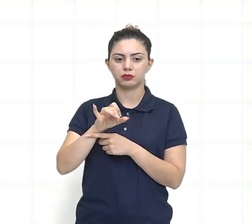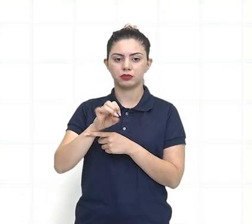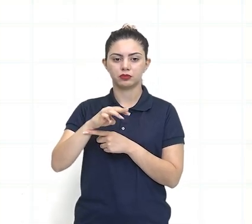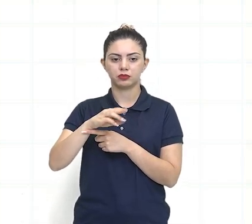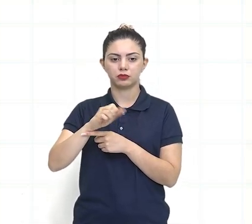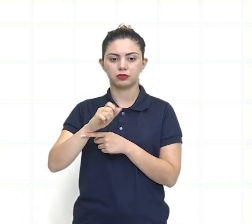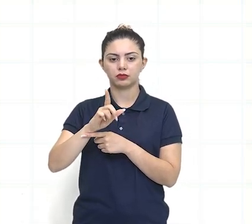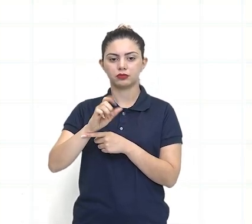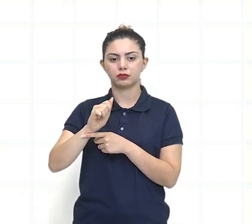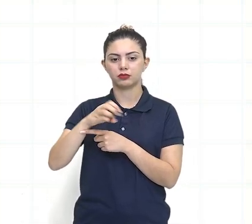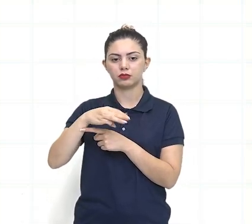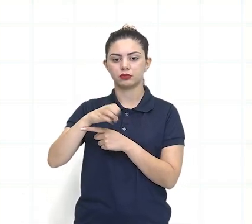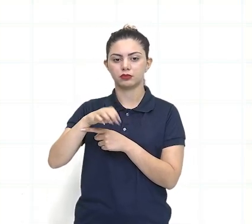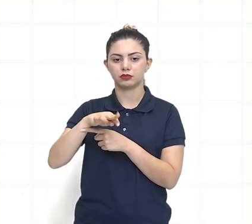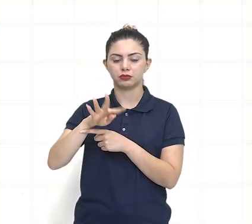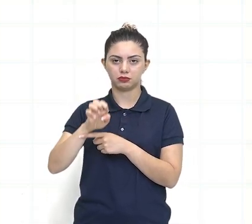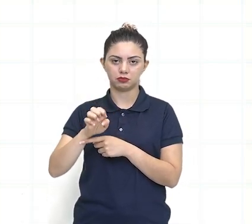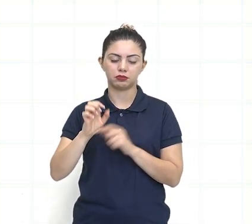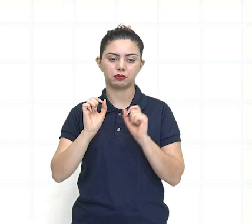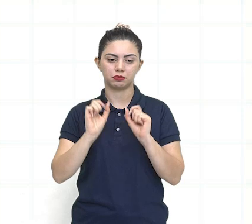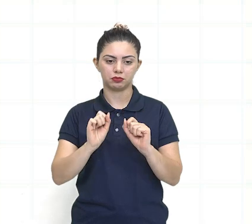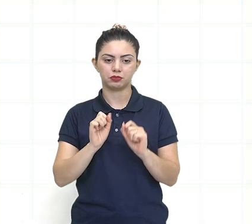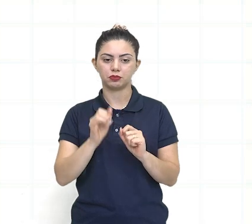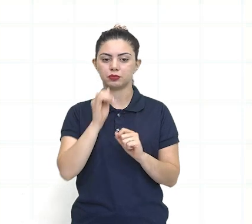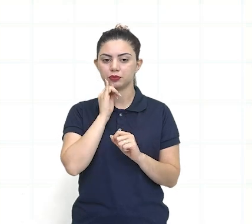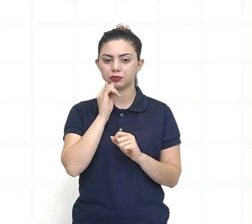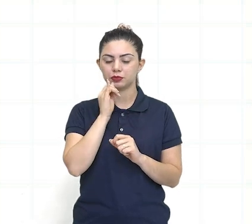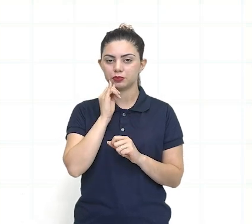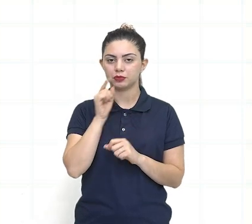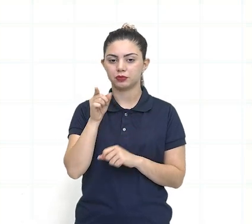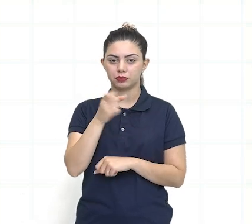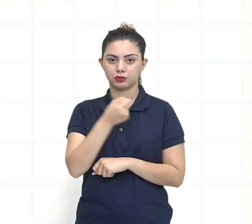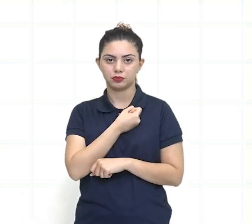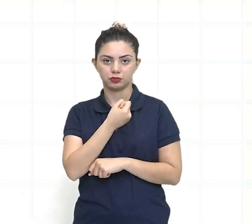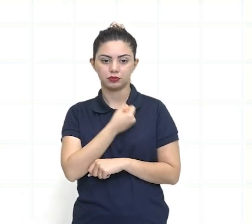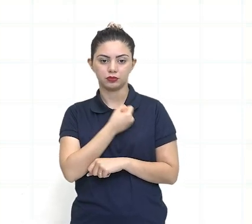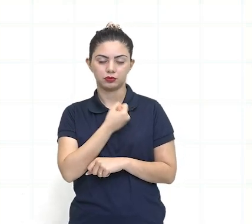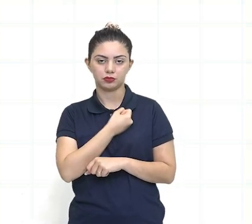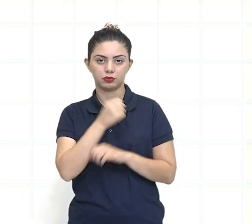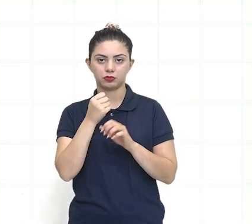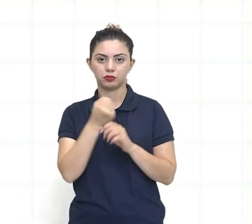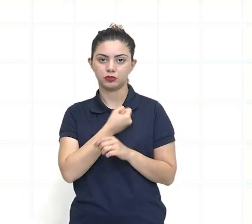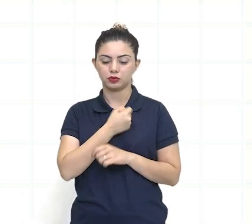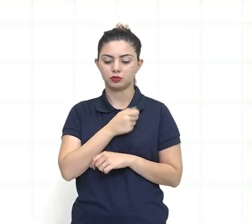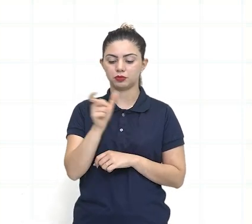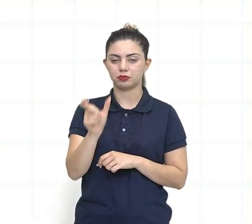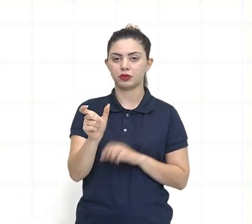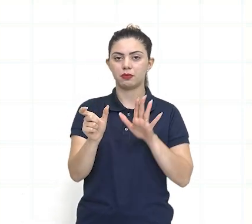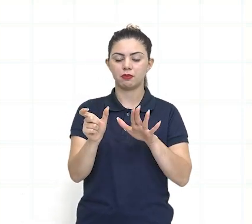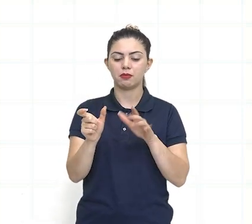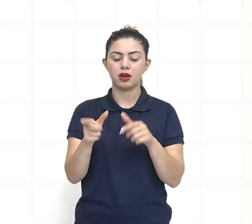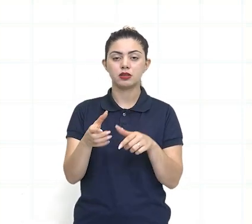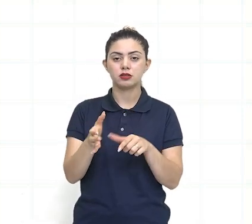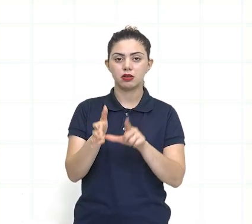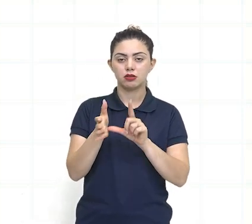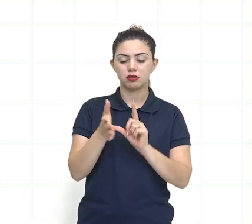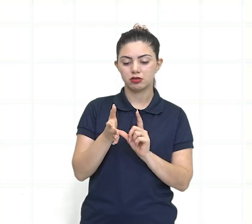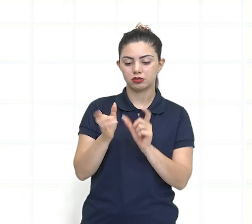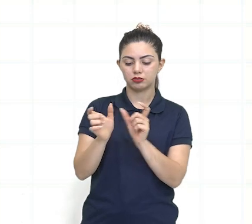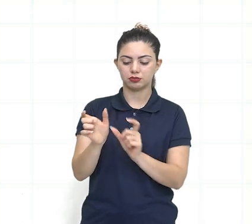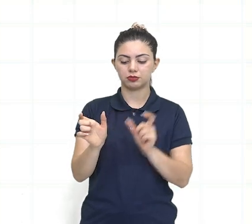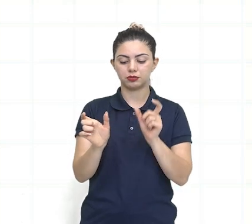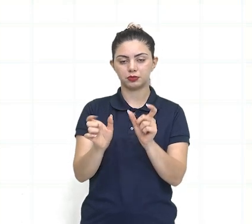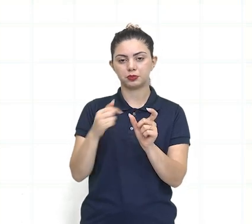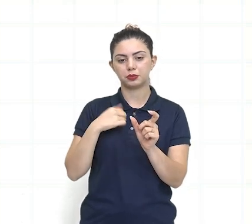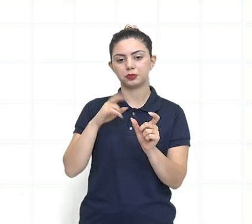eu utilizo o artigo indefinido antes do numeral, certo? Qual é a ideia?